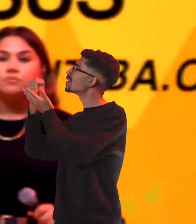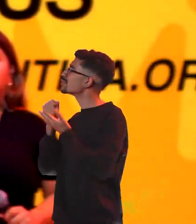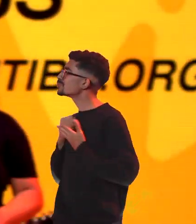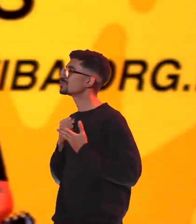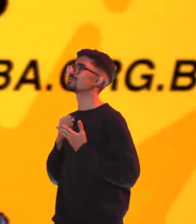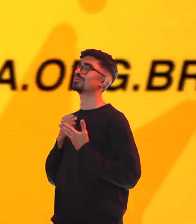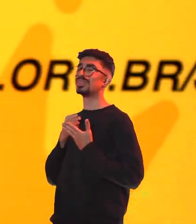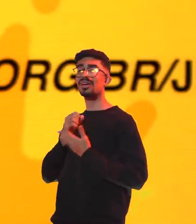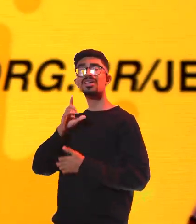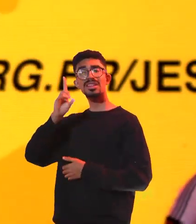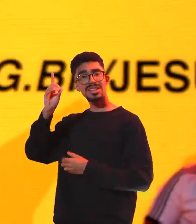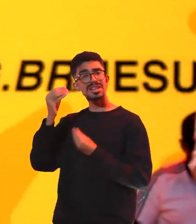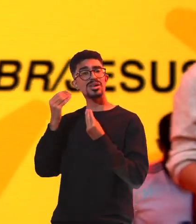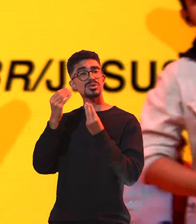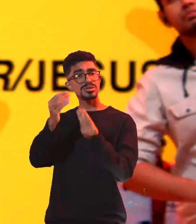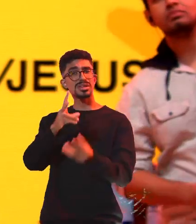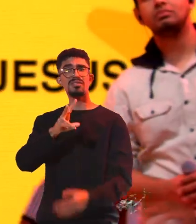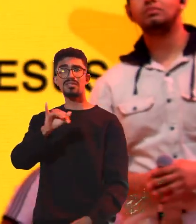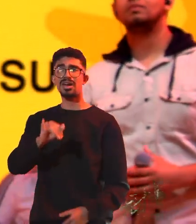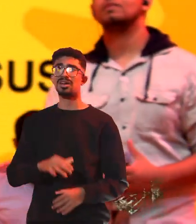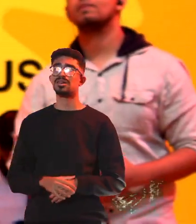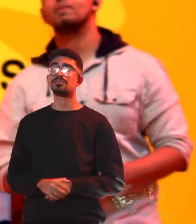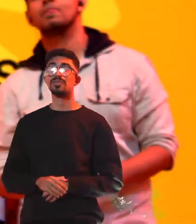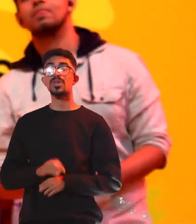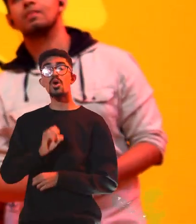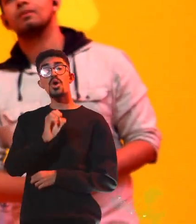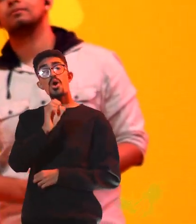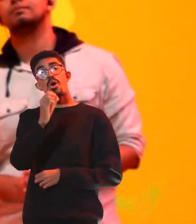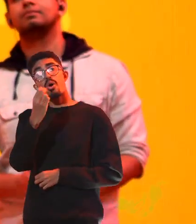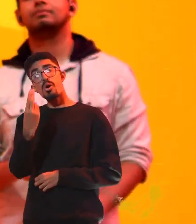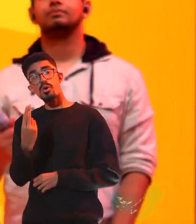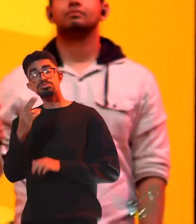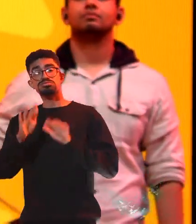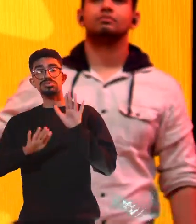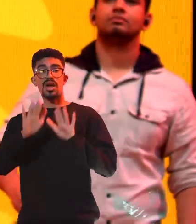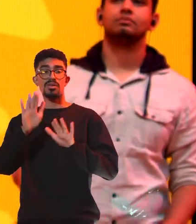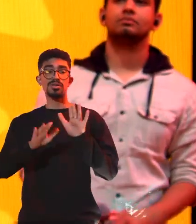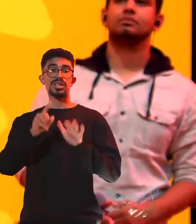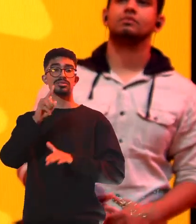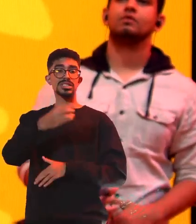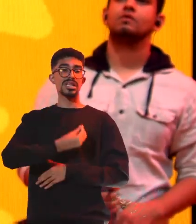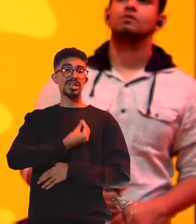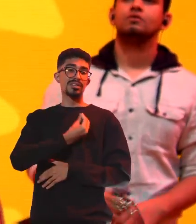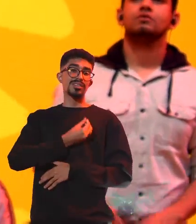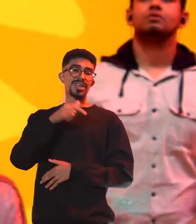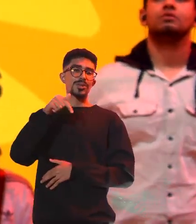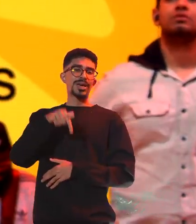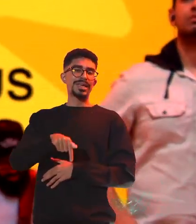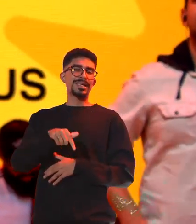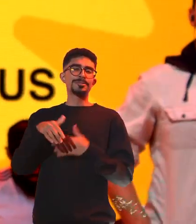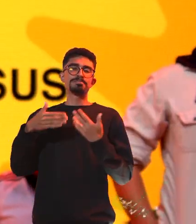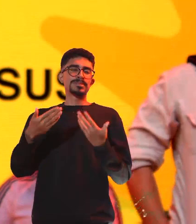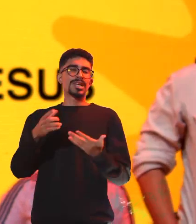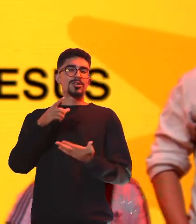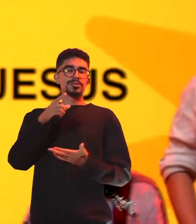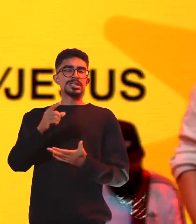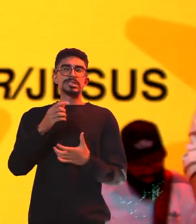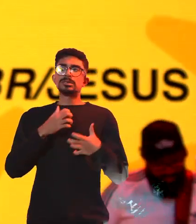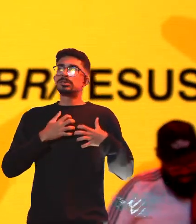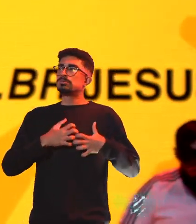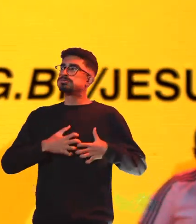E talvez você está aqui e tem sido alguém que não se deixa confrontar. Alguém de coração duro, de mente